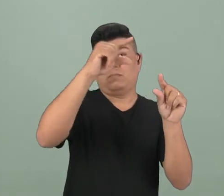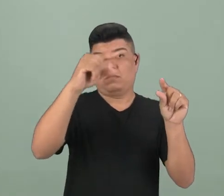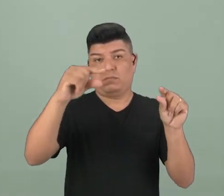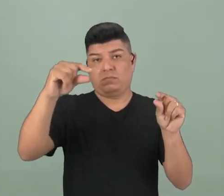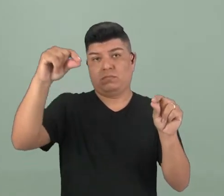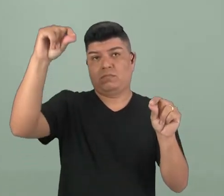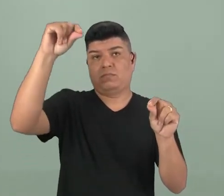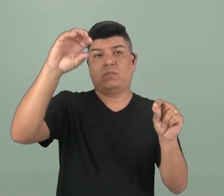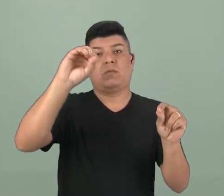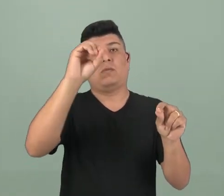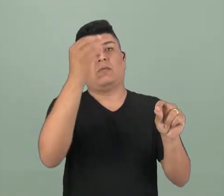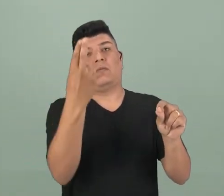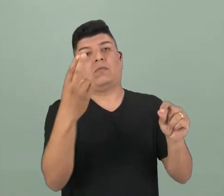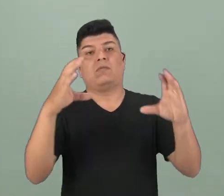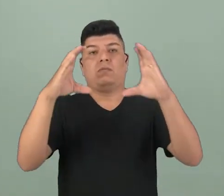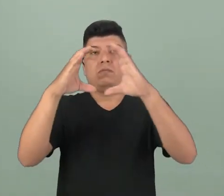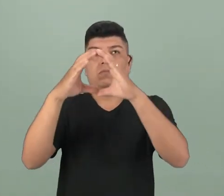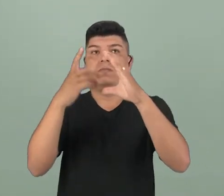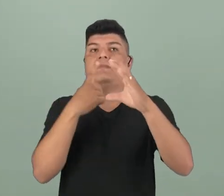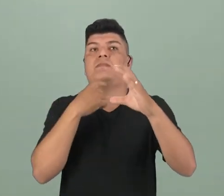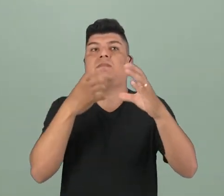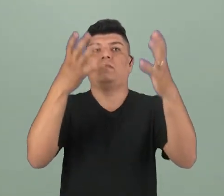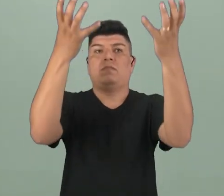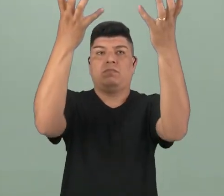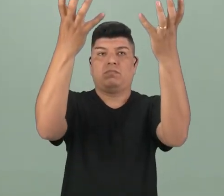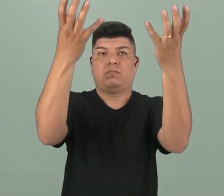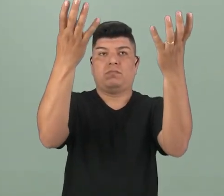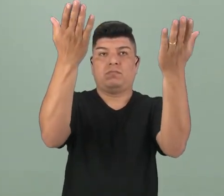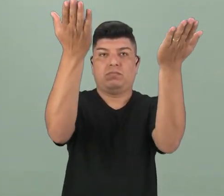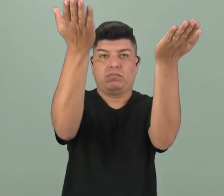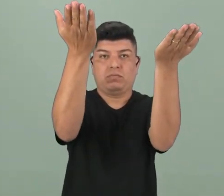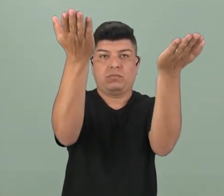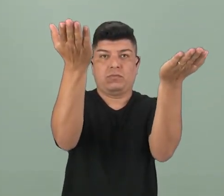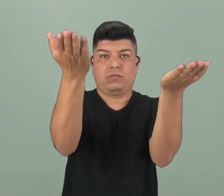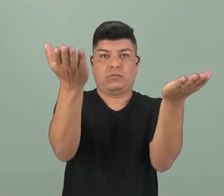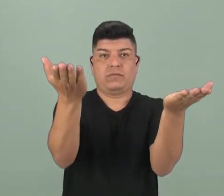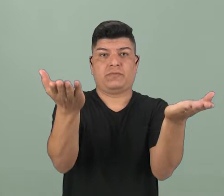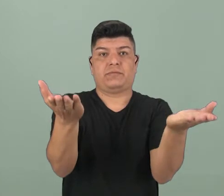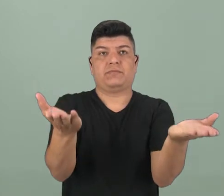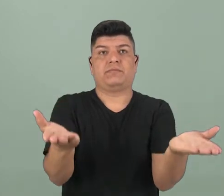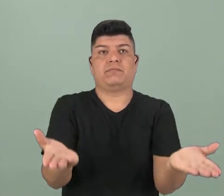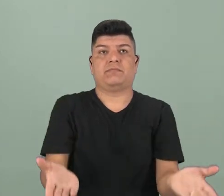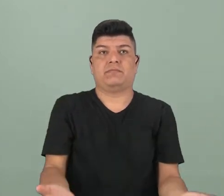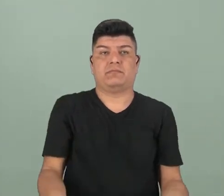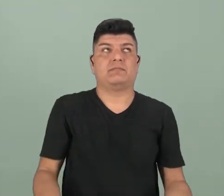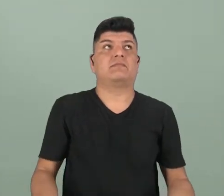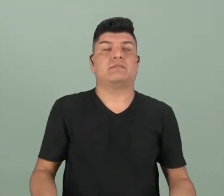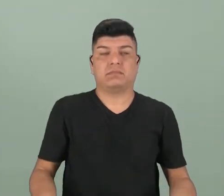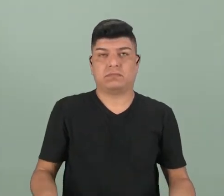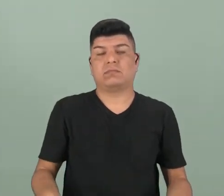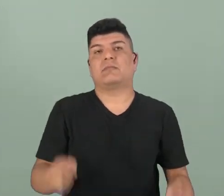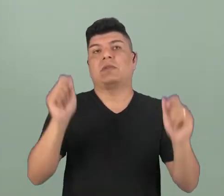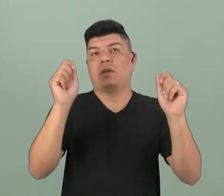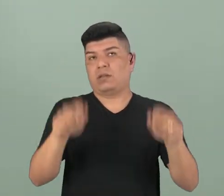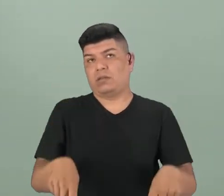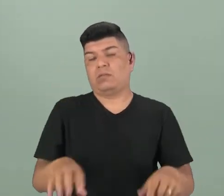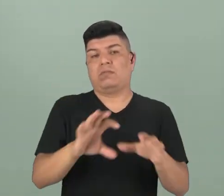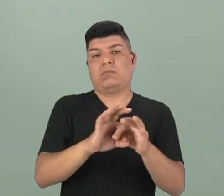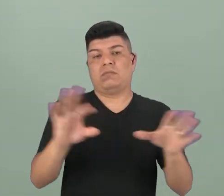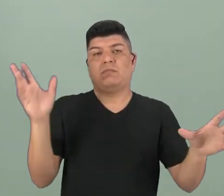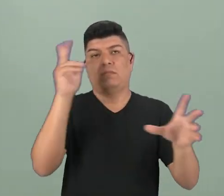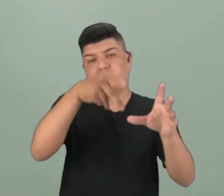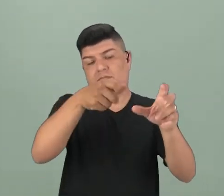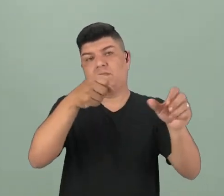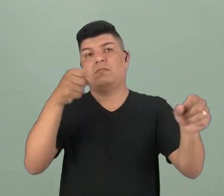puxa esses objetos para o solo. Então ela pode ou não cair. A energia potencial elástica, ela pode ou não lançar uma